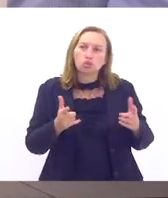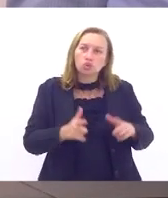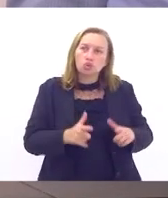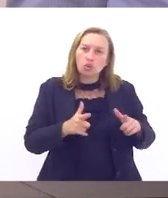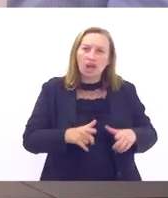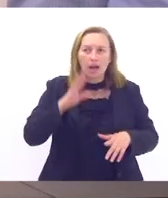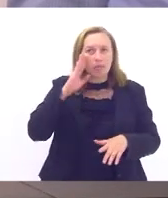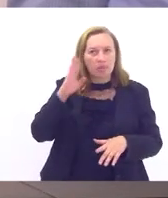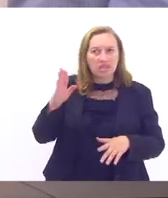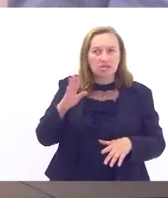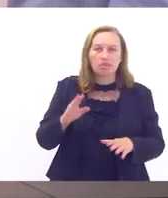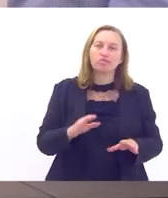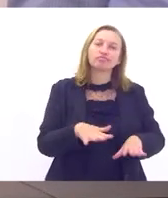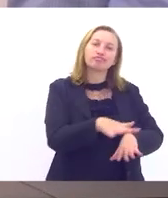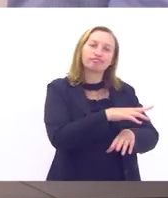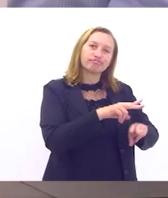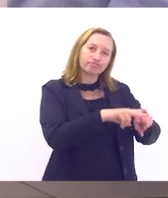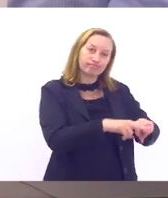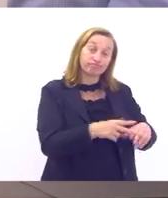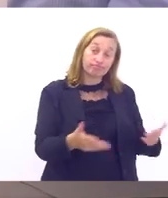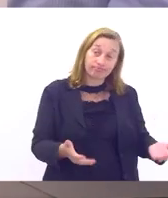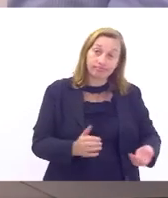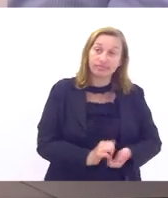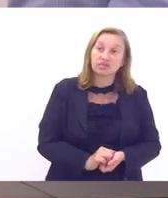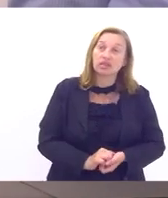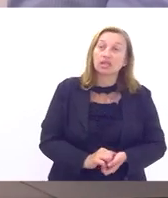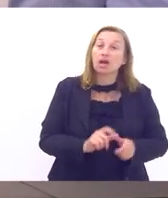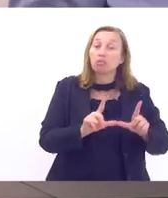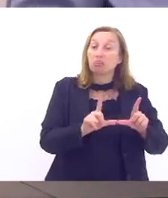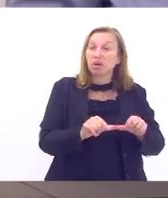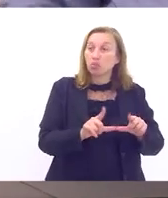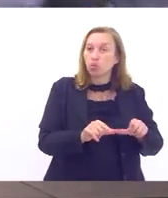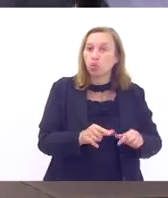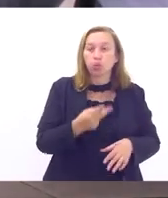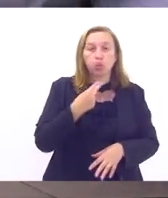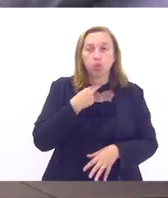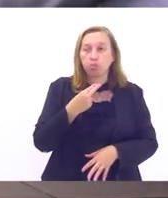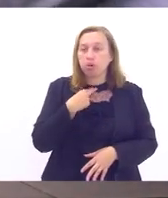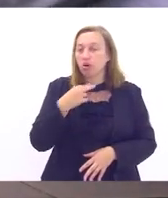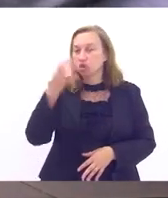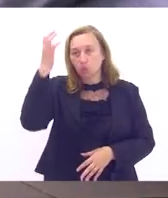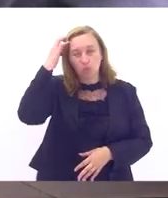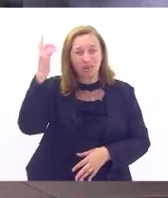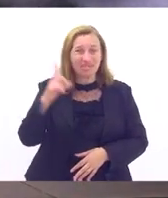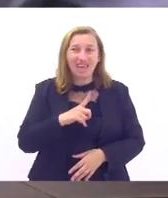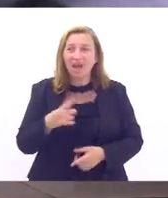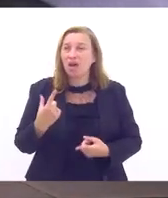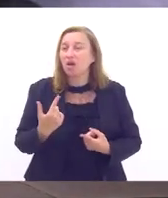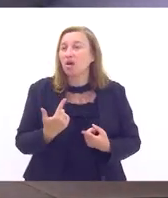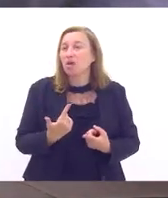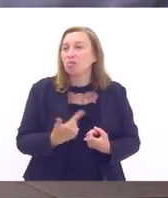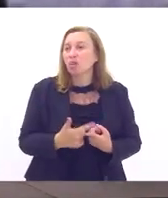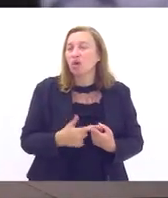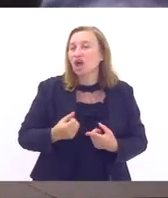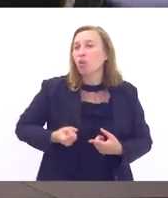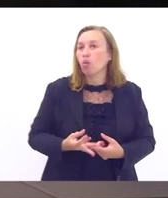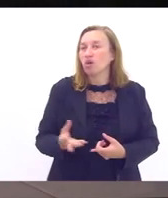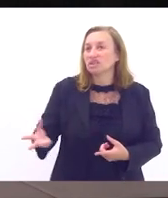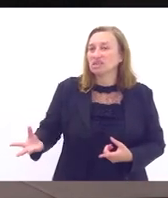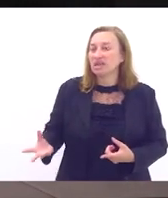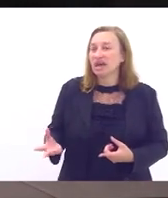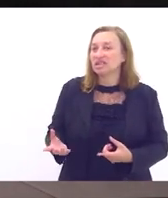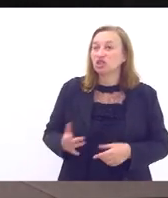aglomeramentos e, principalmente, na questão penitenciária. E Bangu, não pode ser culpado por ter uma grande quantidade de